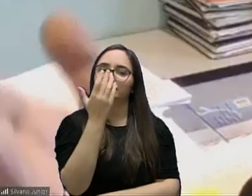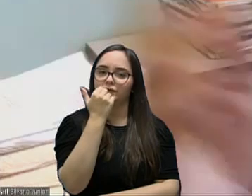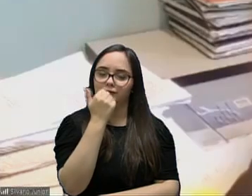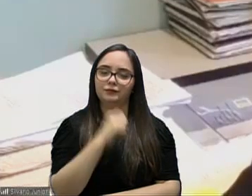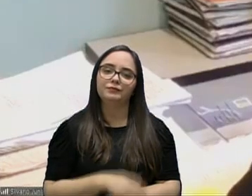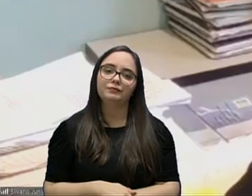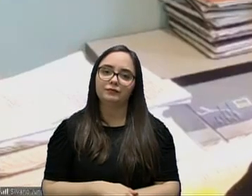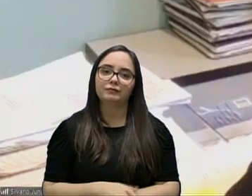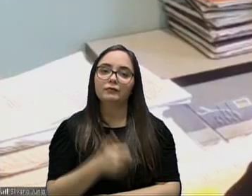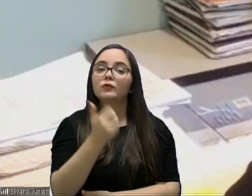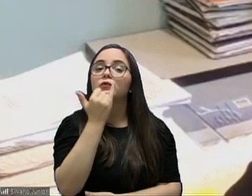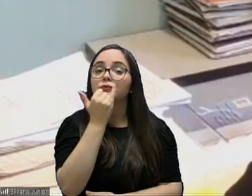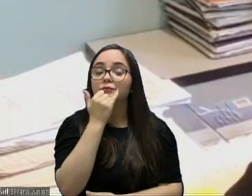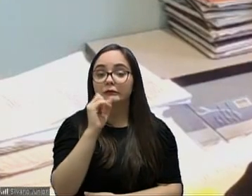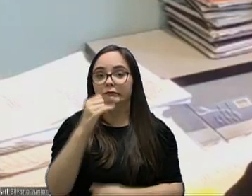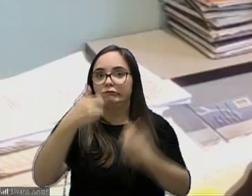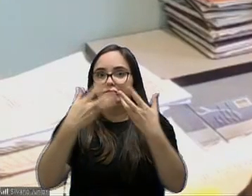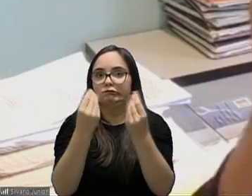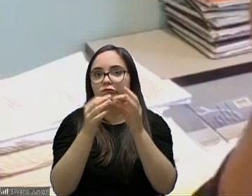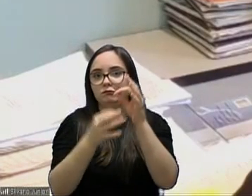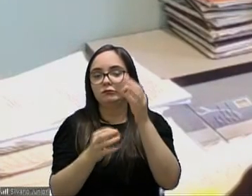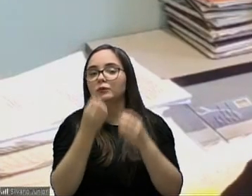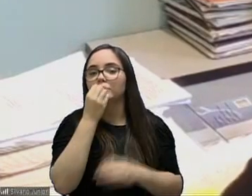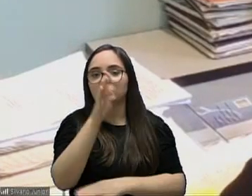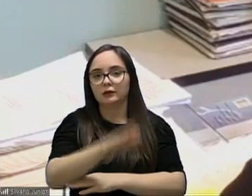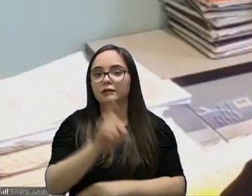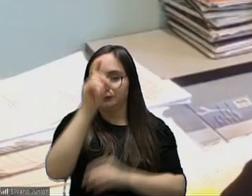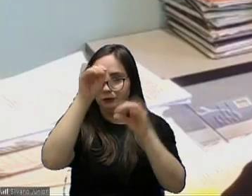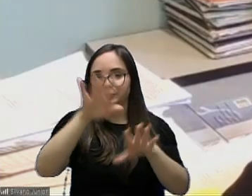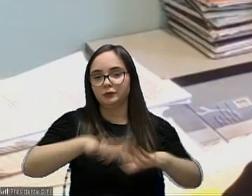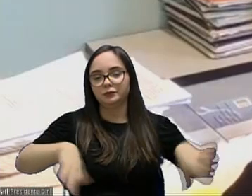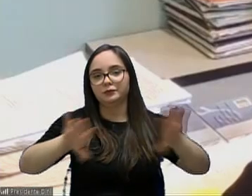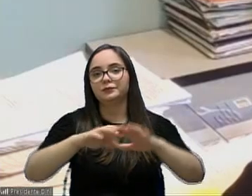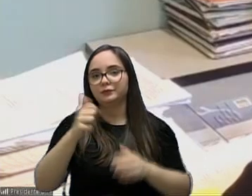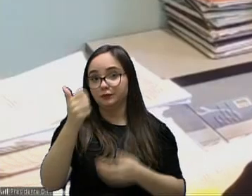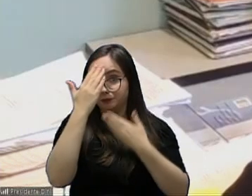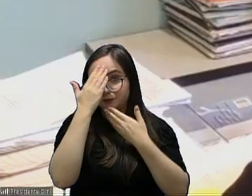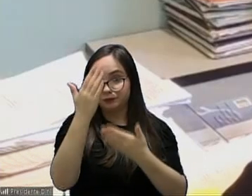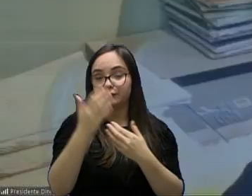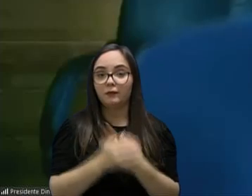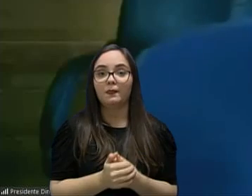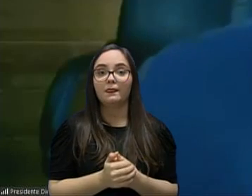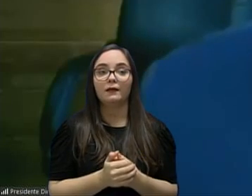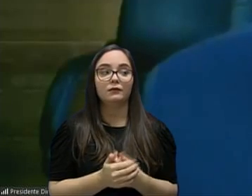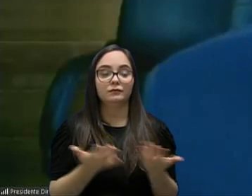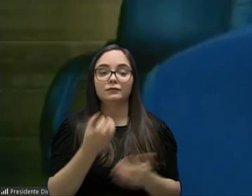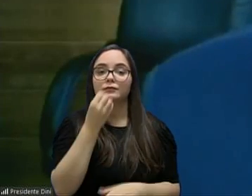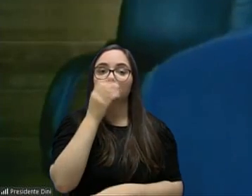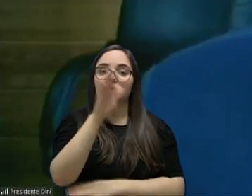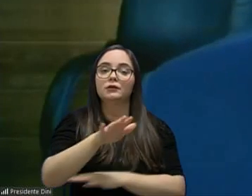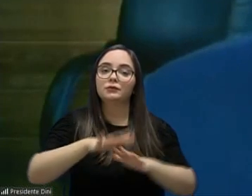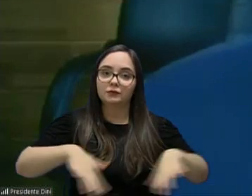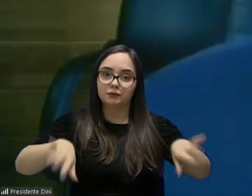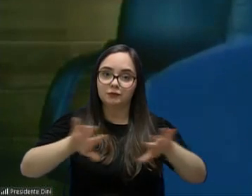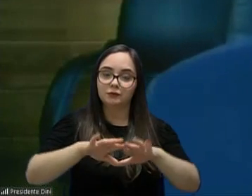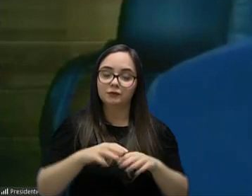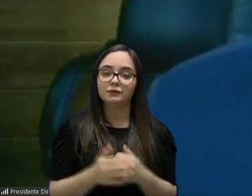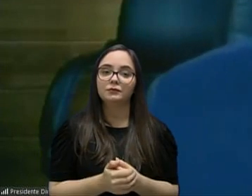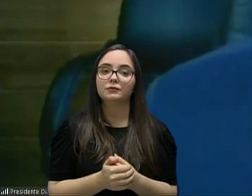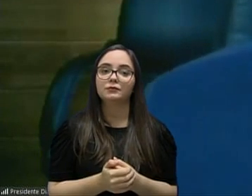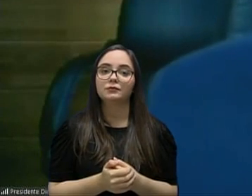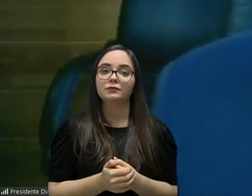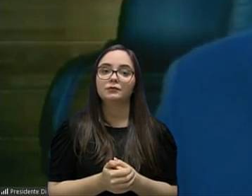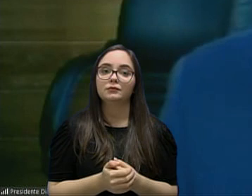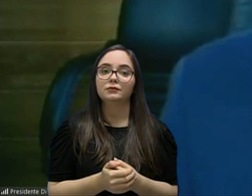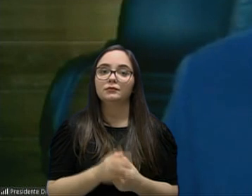falei muito. Boa tarde a todos e que Deus abençoe a todos aí. Obrigado, Nenê. Ótima tarde a todos, senhoras e senhores.